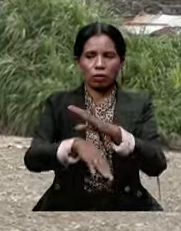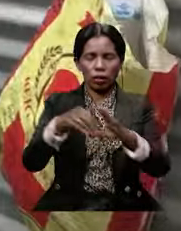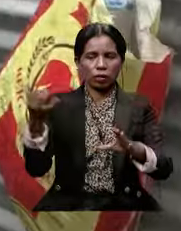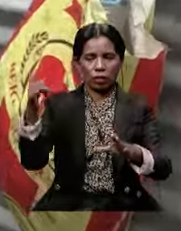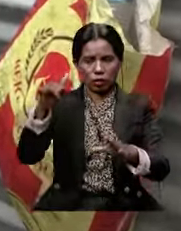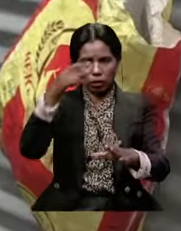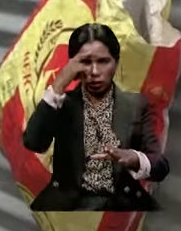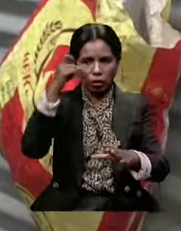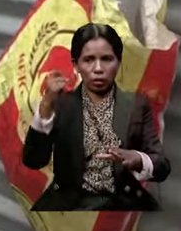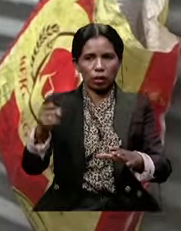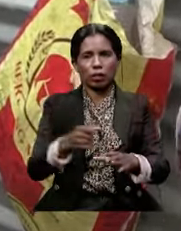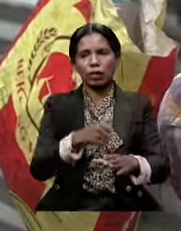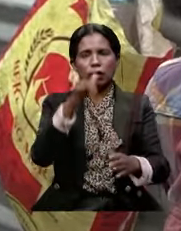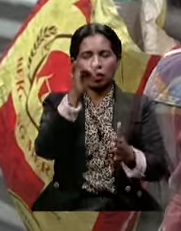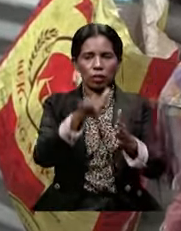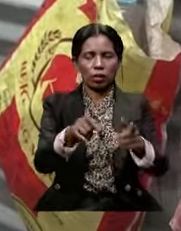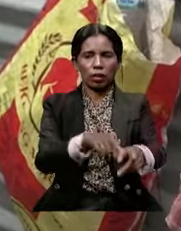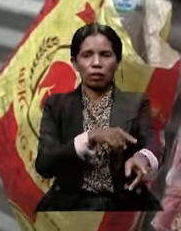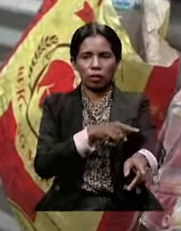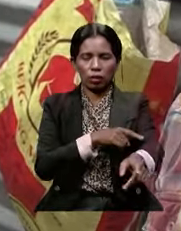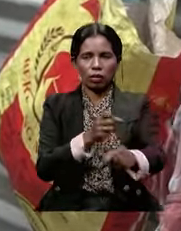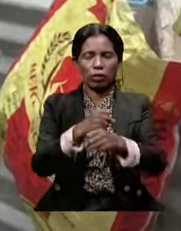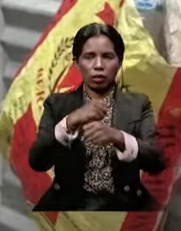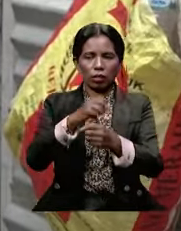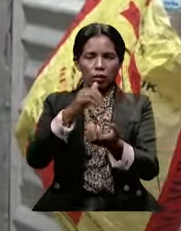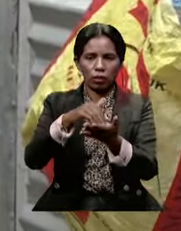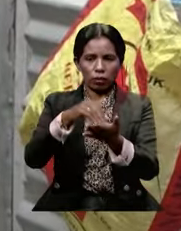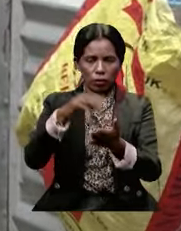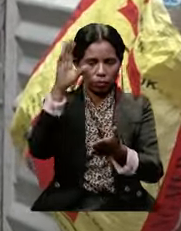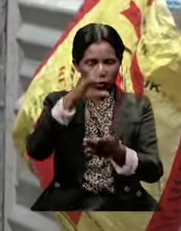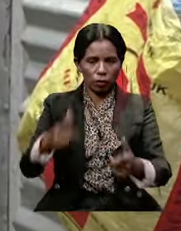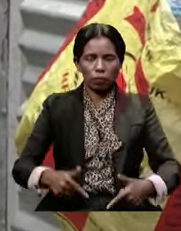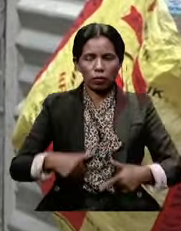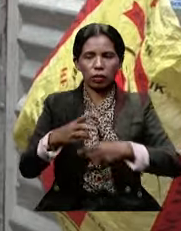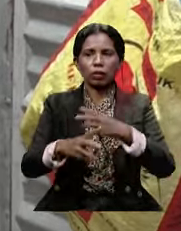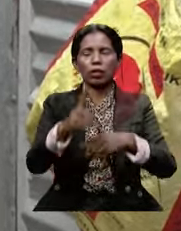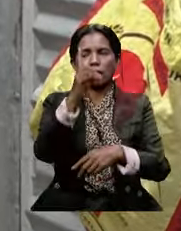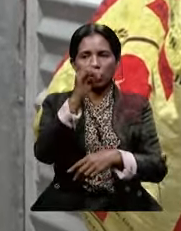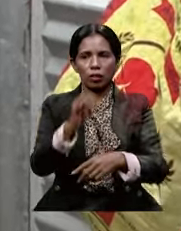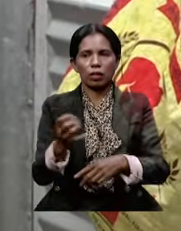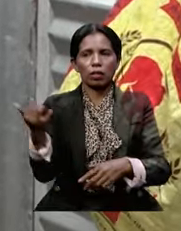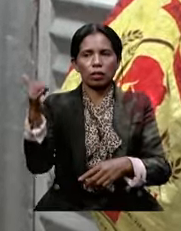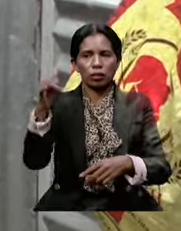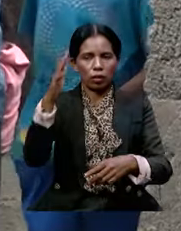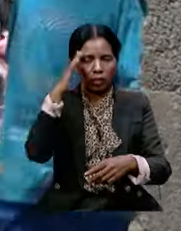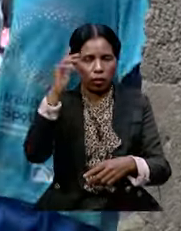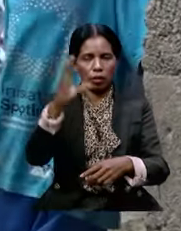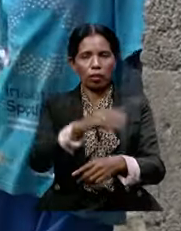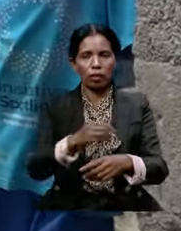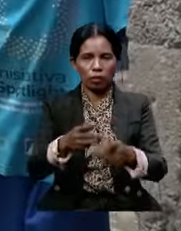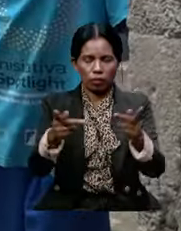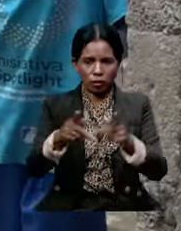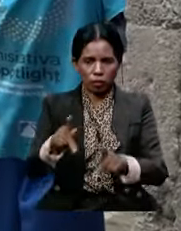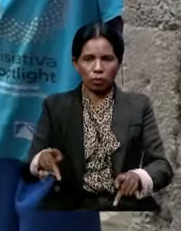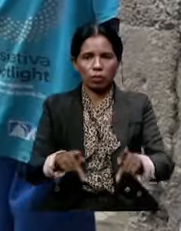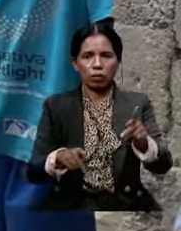tamba ia balun hela creor ona, hodi halau estudo no buka moris ia dili, mas que Sira consciente ocupa espaço público